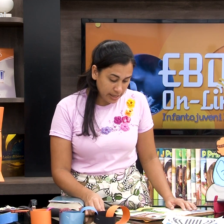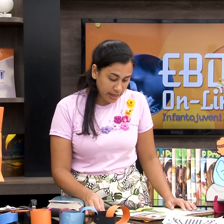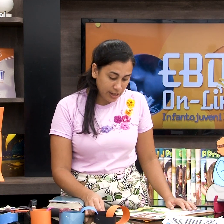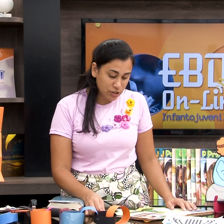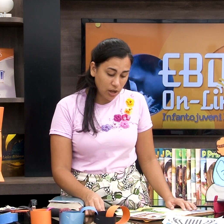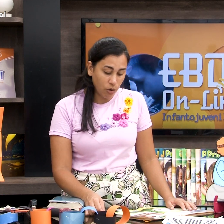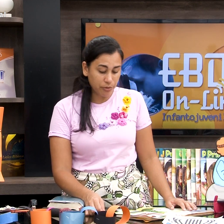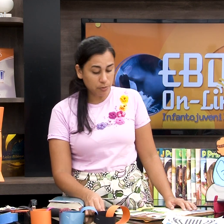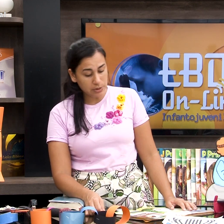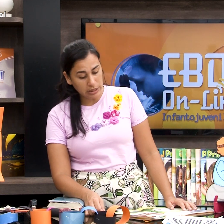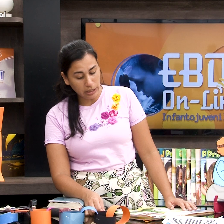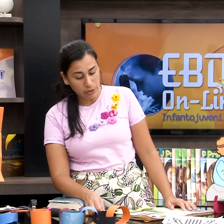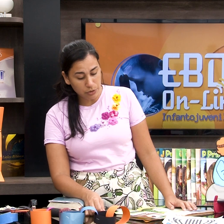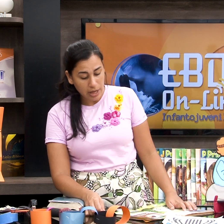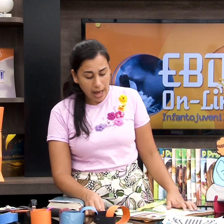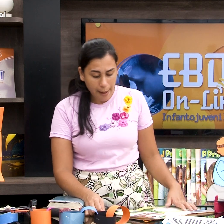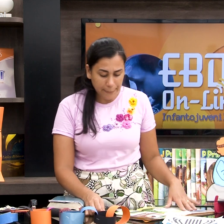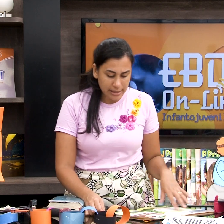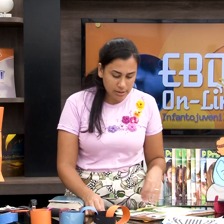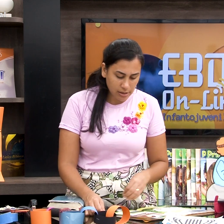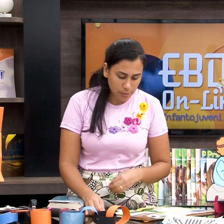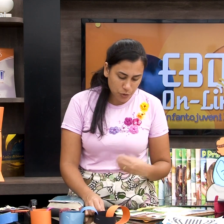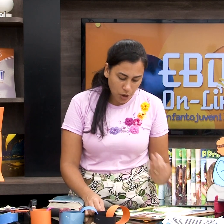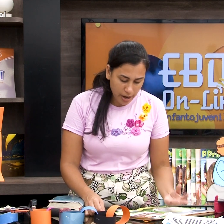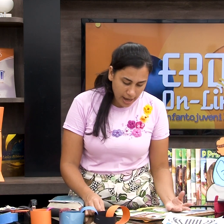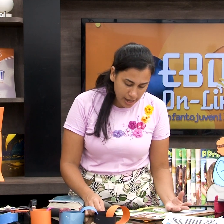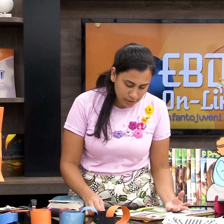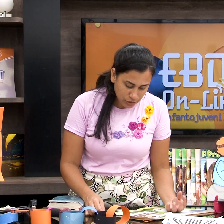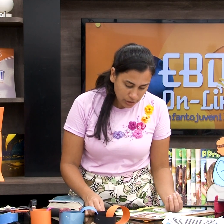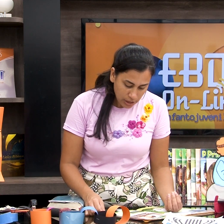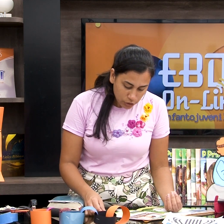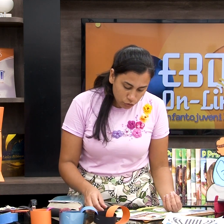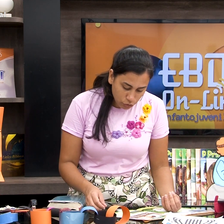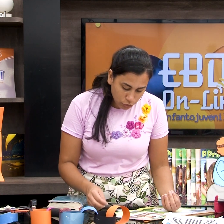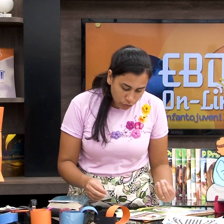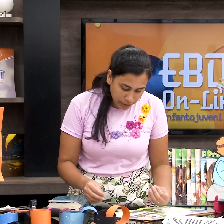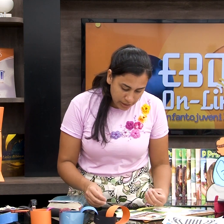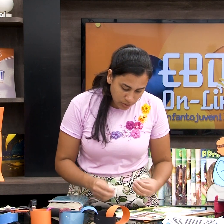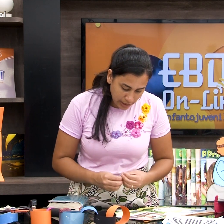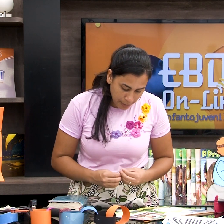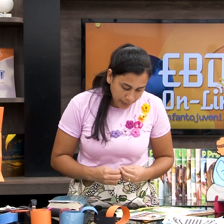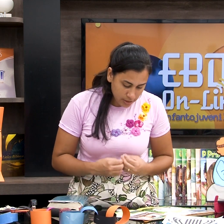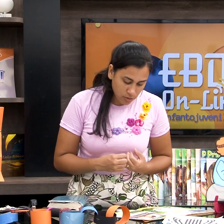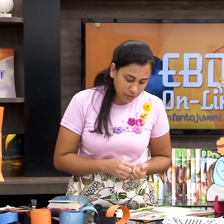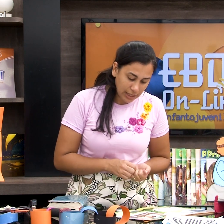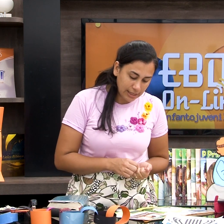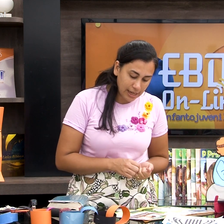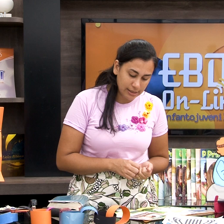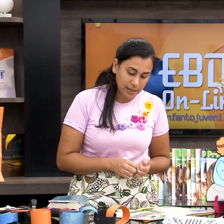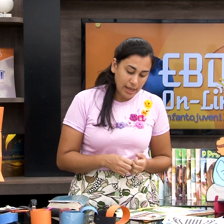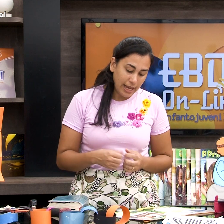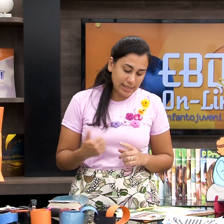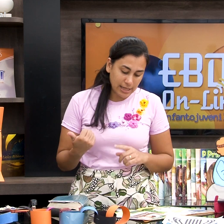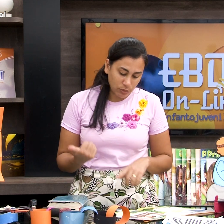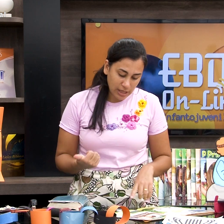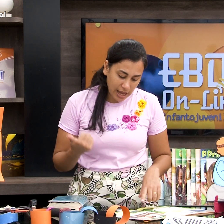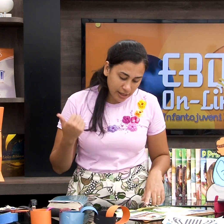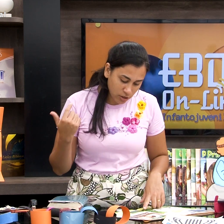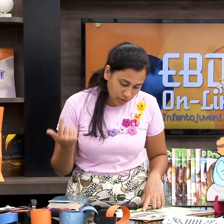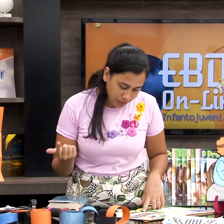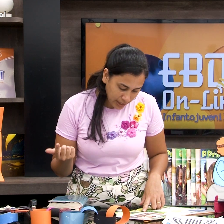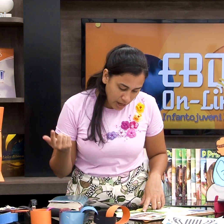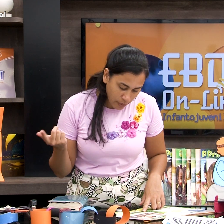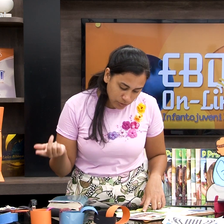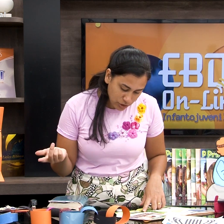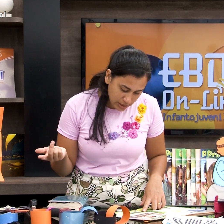Vamos à igreja, ouvimos hinos, apreciamos corais. Tudo isso tem apenas uma finalidade. Exaltar